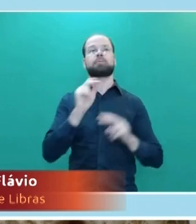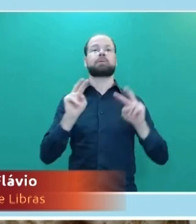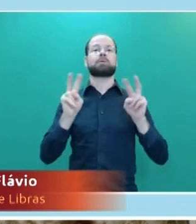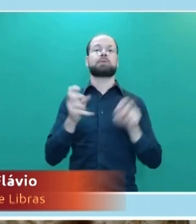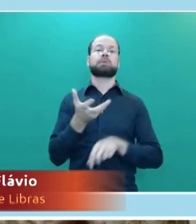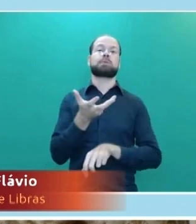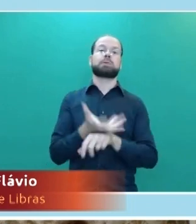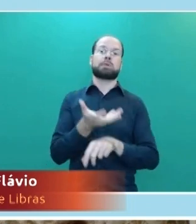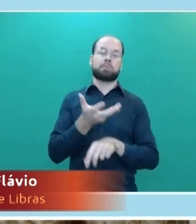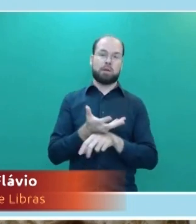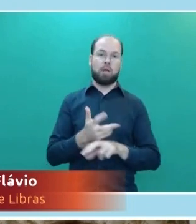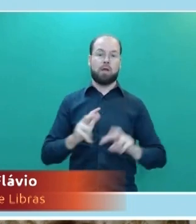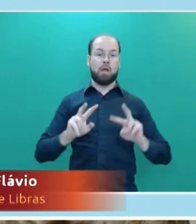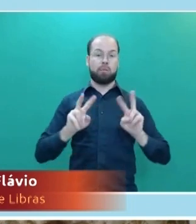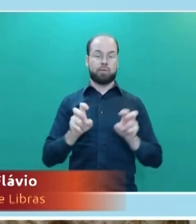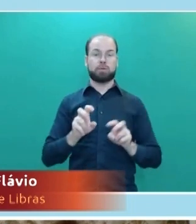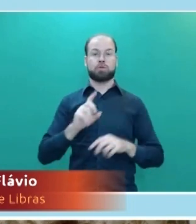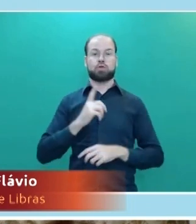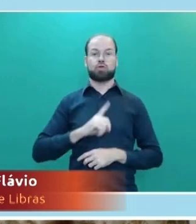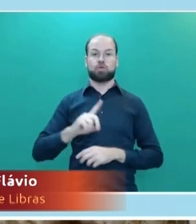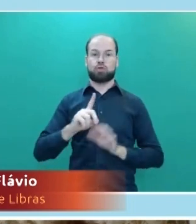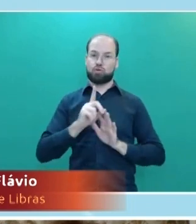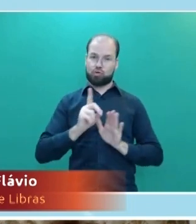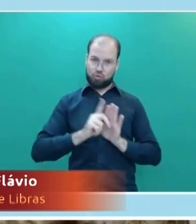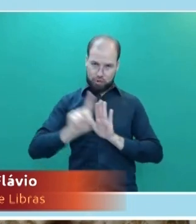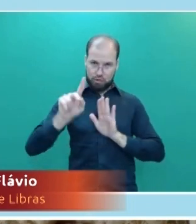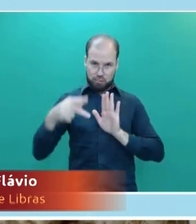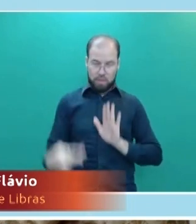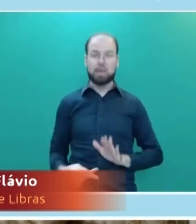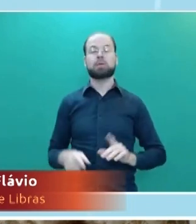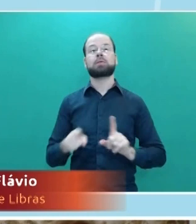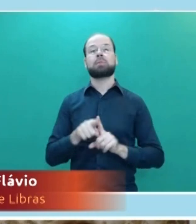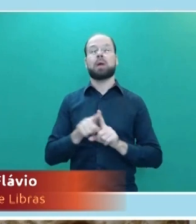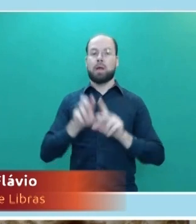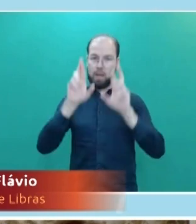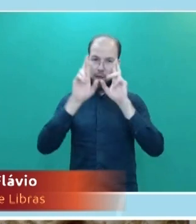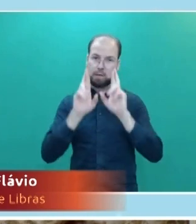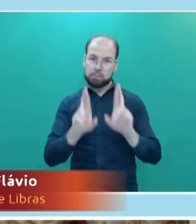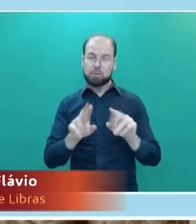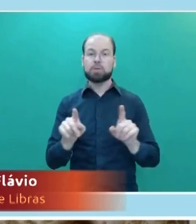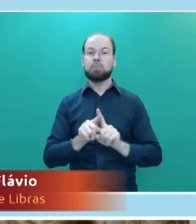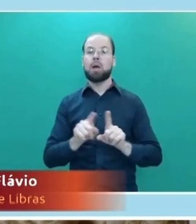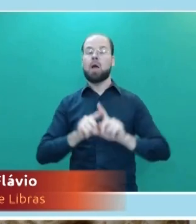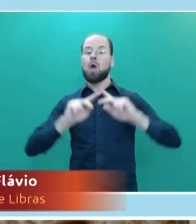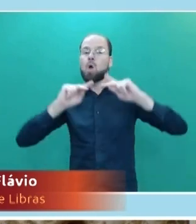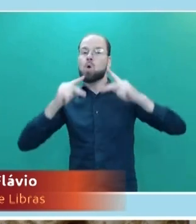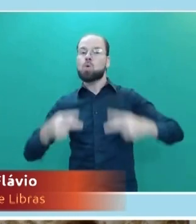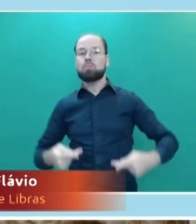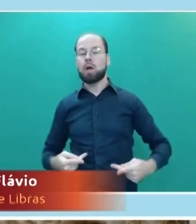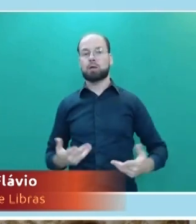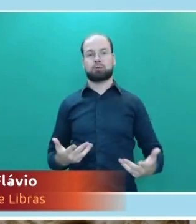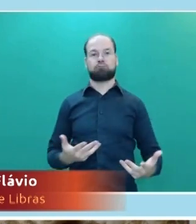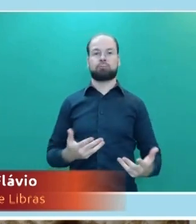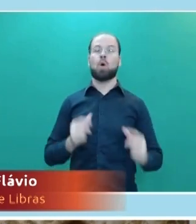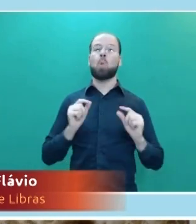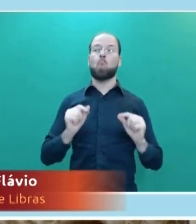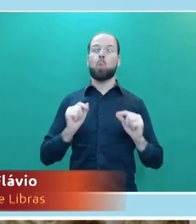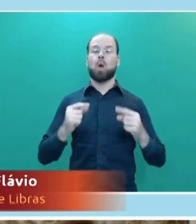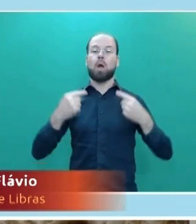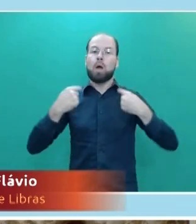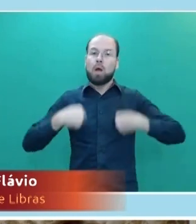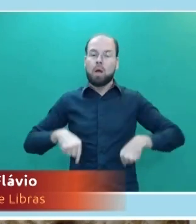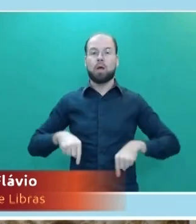sobre direitos humanos, respeito ao outro, questão de solidariedade, humanidade, né? O que nos une como ser humano, o que é ser humano, o que é